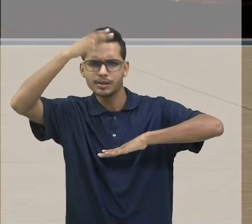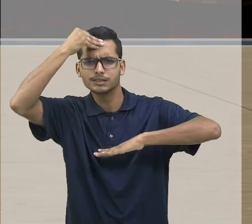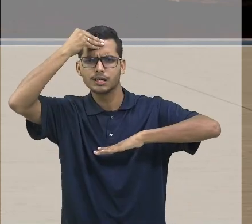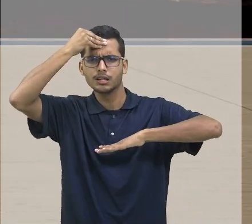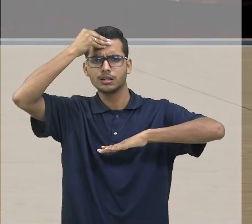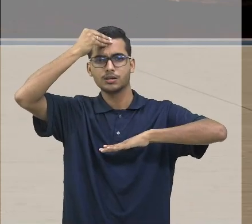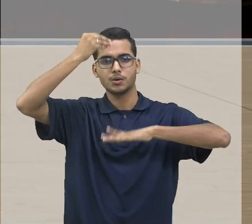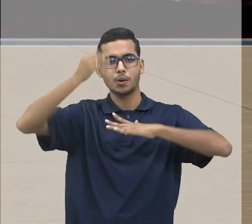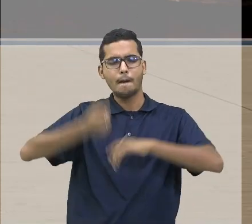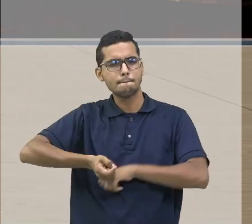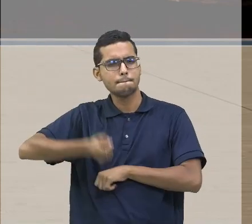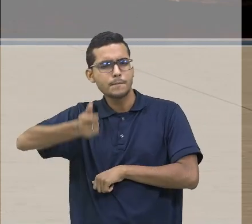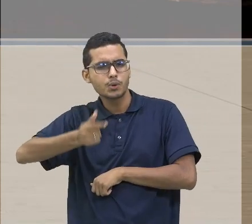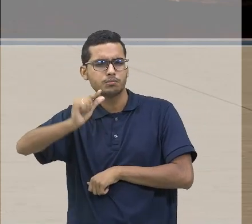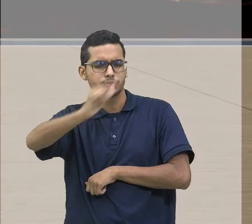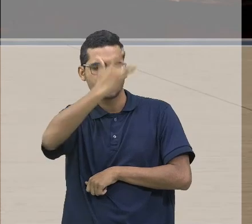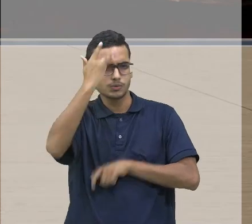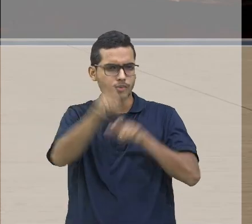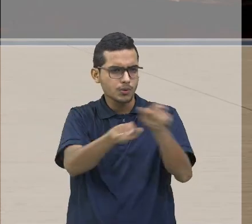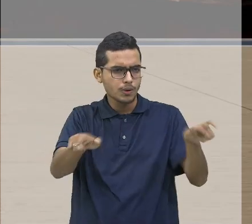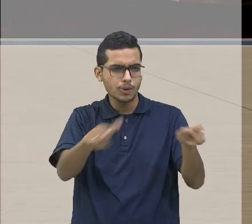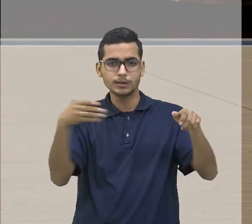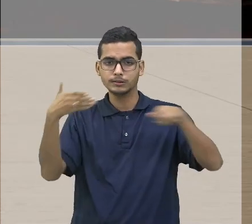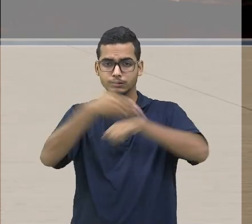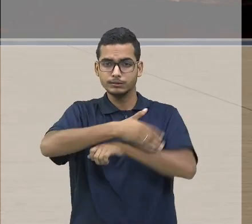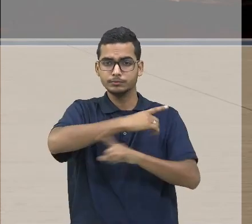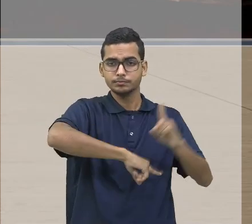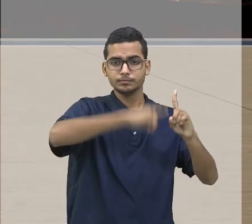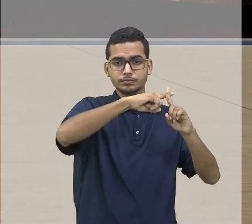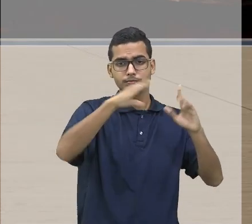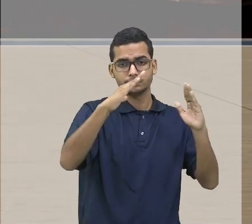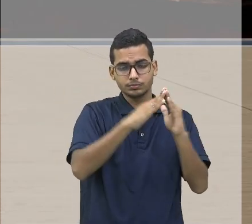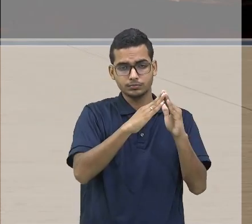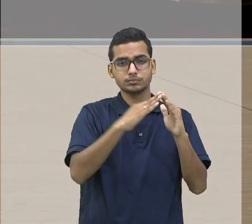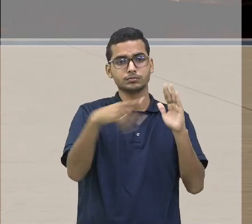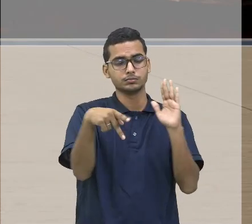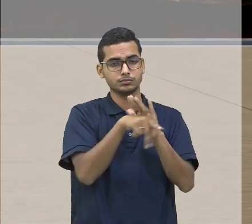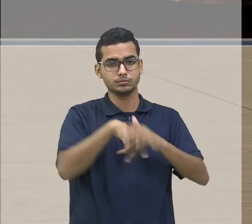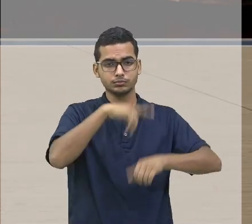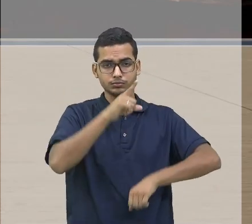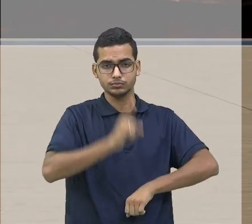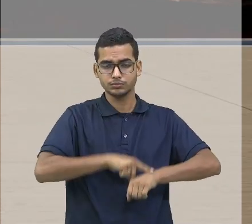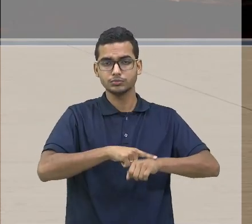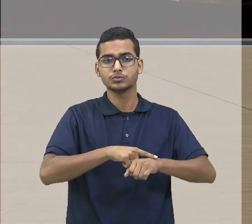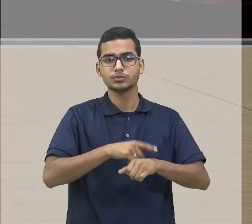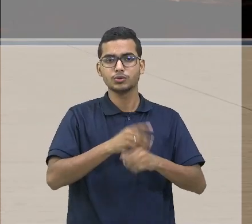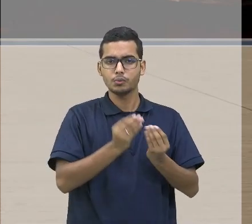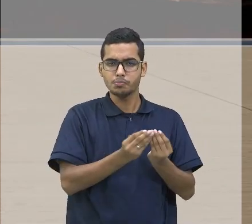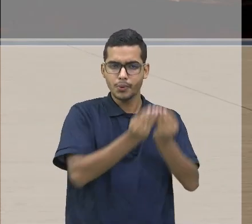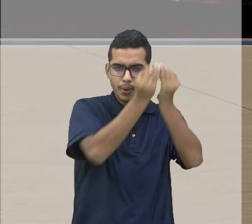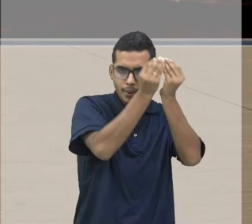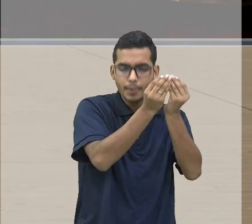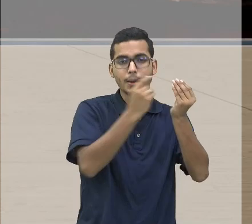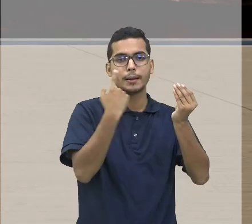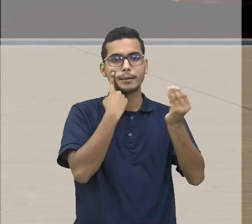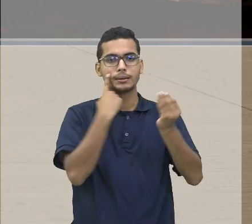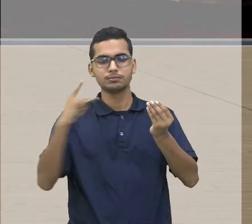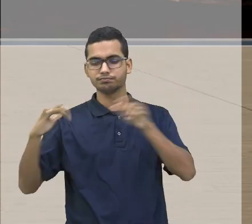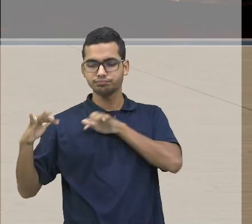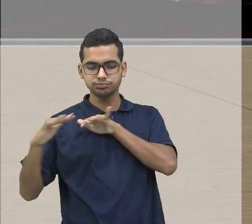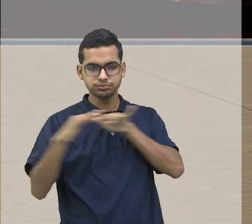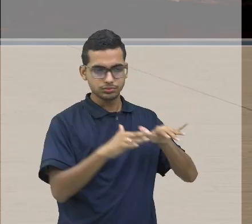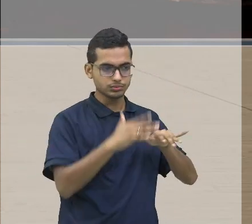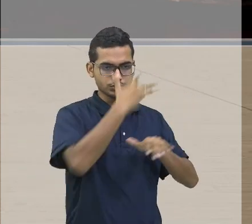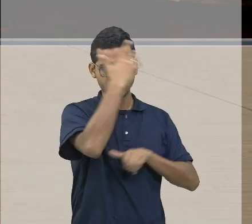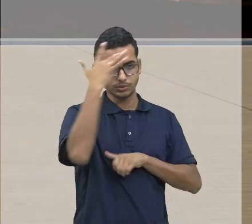que a Bíblia dizia. Então as pessoas, quando iam para a igreja para ouvir os sermões, eles ouviam aquilo que o pároco que